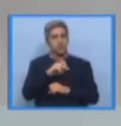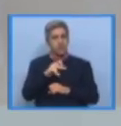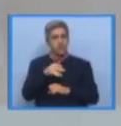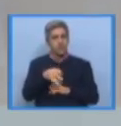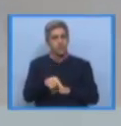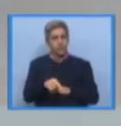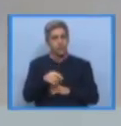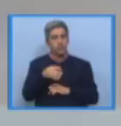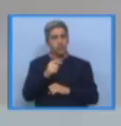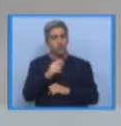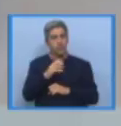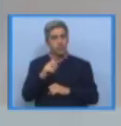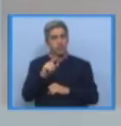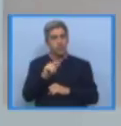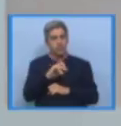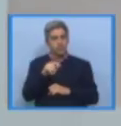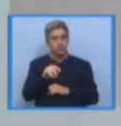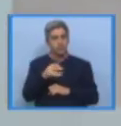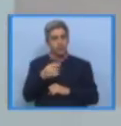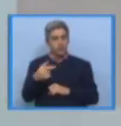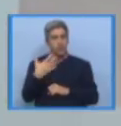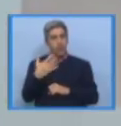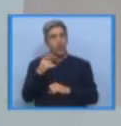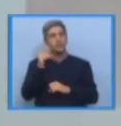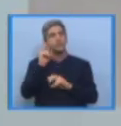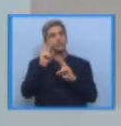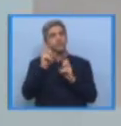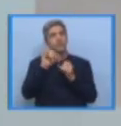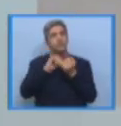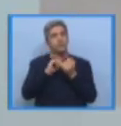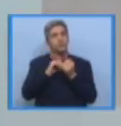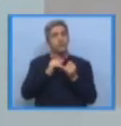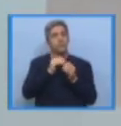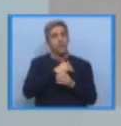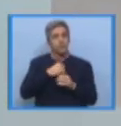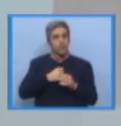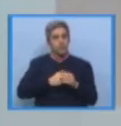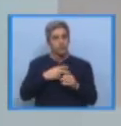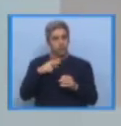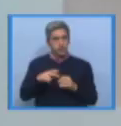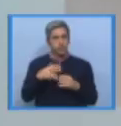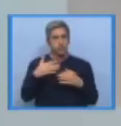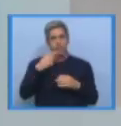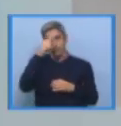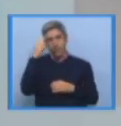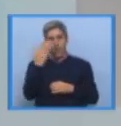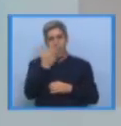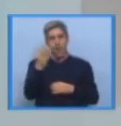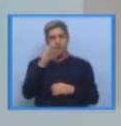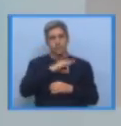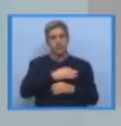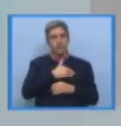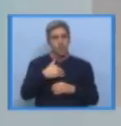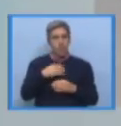agência.eclesia.pt. Agora, o alerta da Associação dos Médicos Católicos Portugueses, que denunciam a dificuldade dos profissionais de saúde em